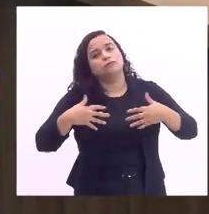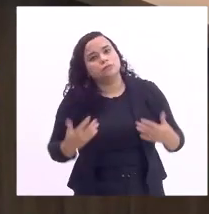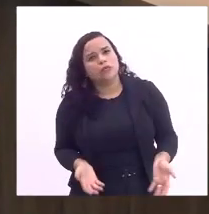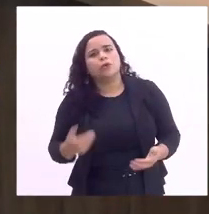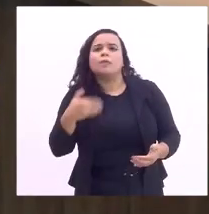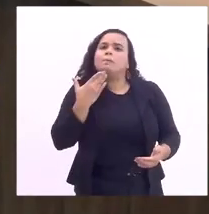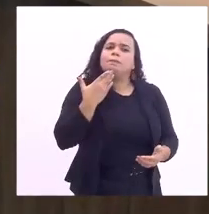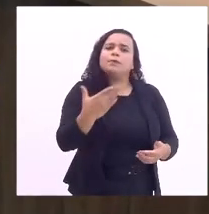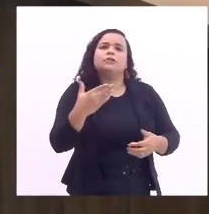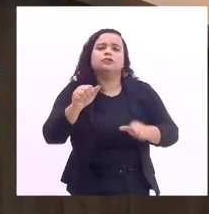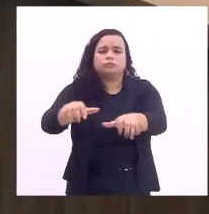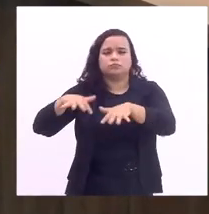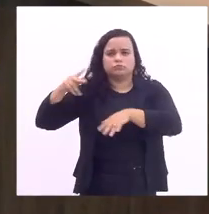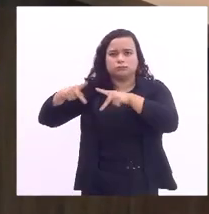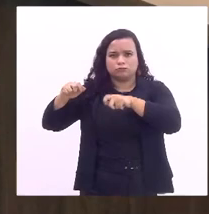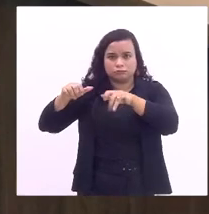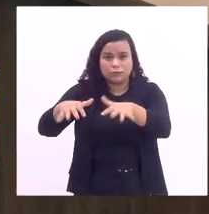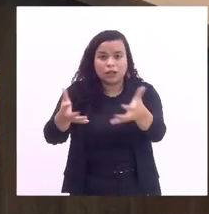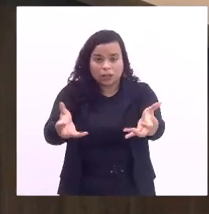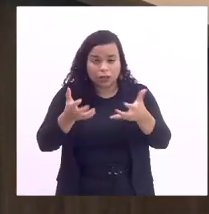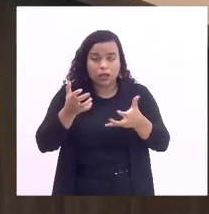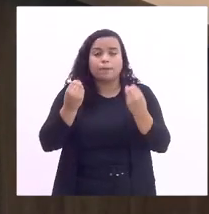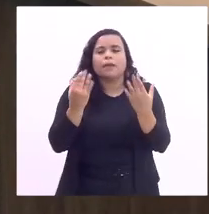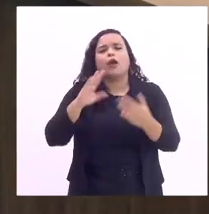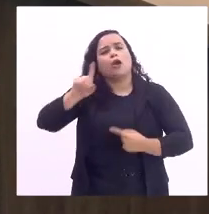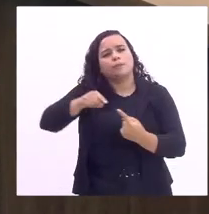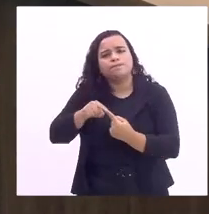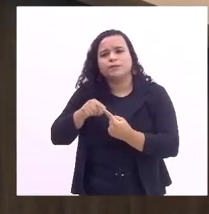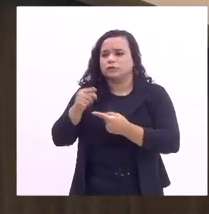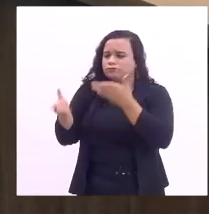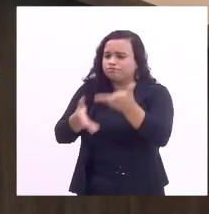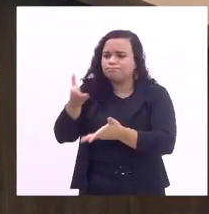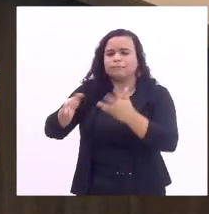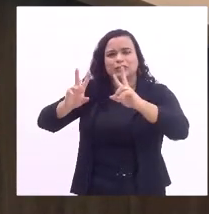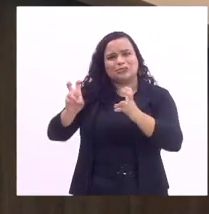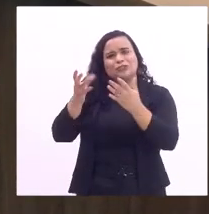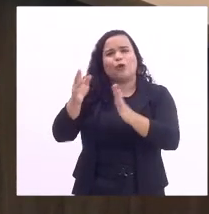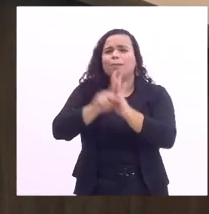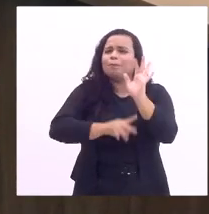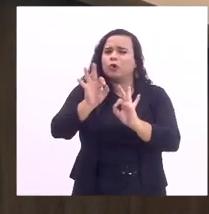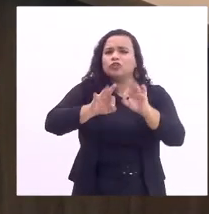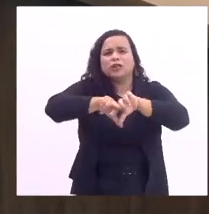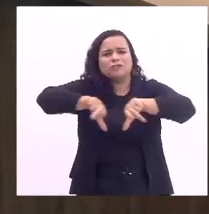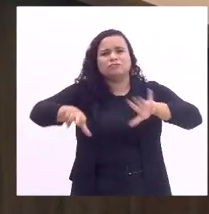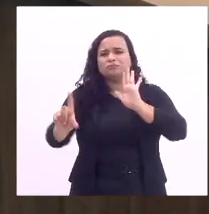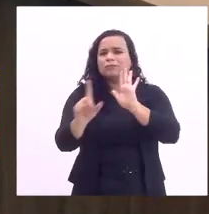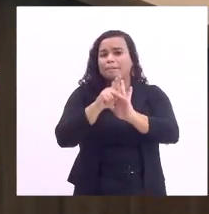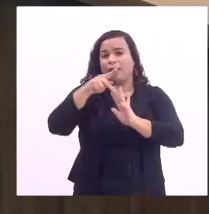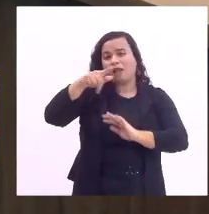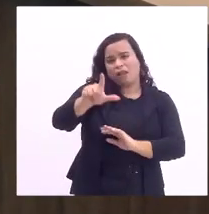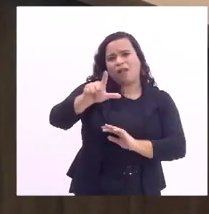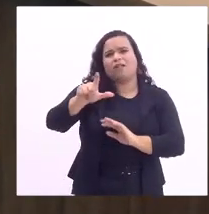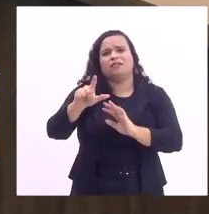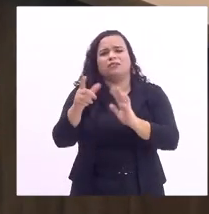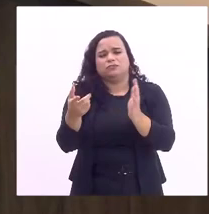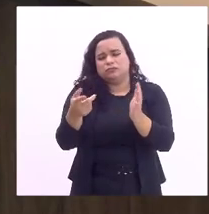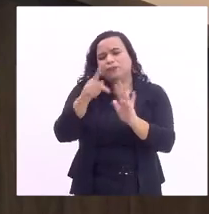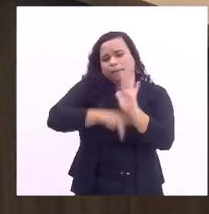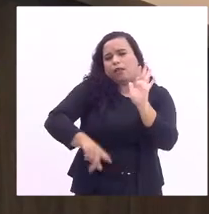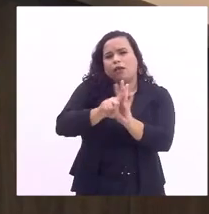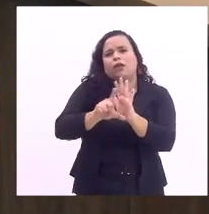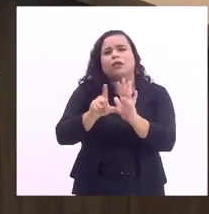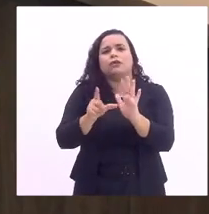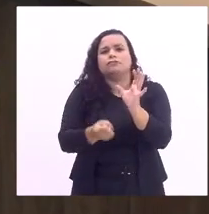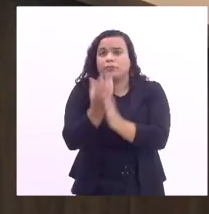essa audiência, essa reunião, para tratar de um assunto, porque temos vários projetos de lei que foram confeccionados para a gente poder